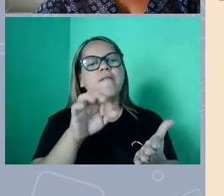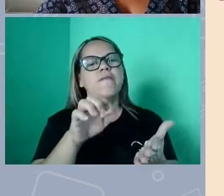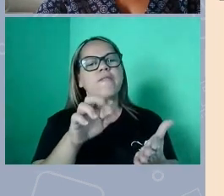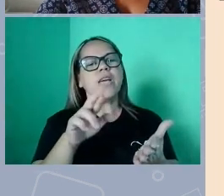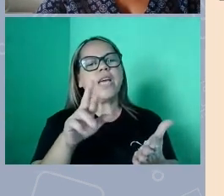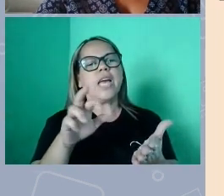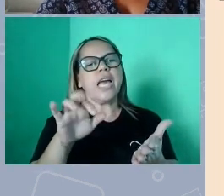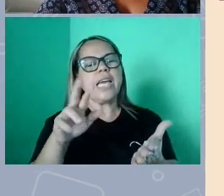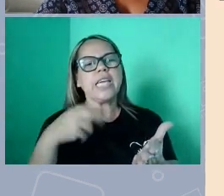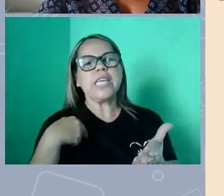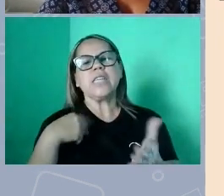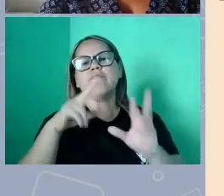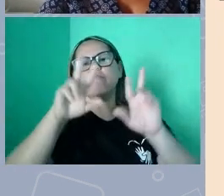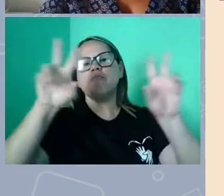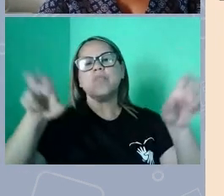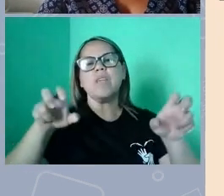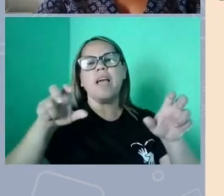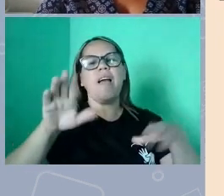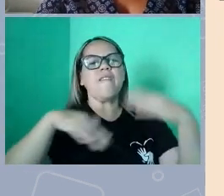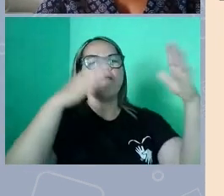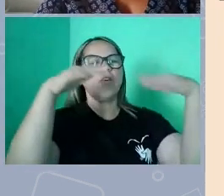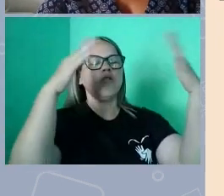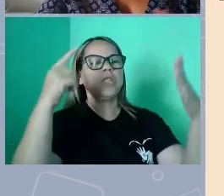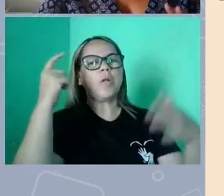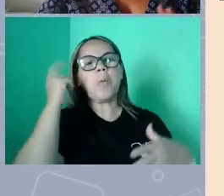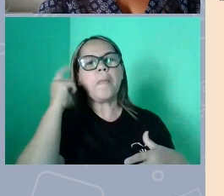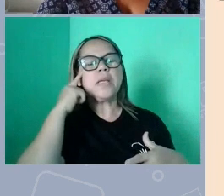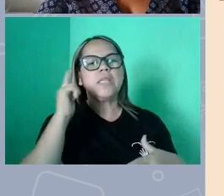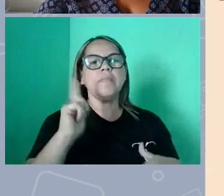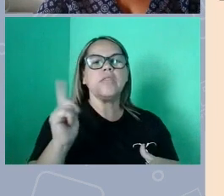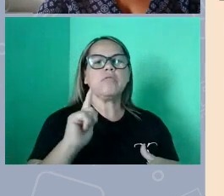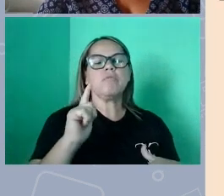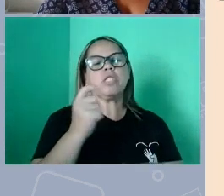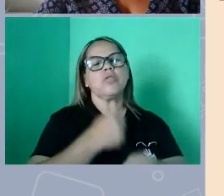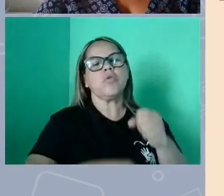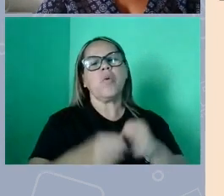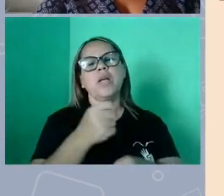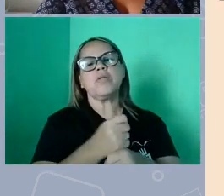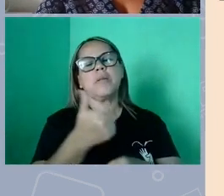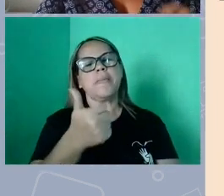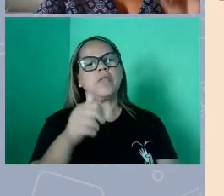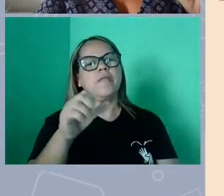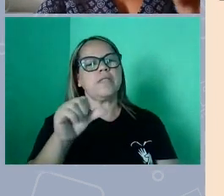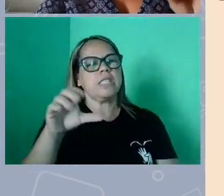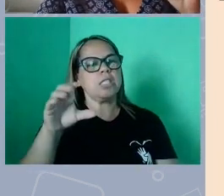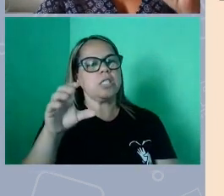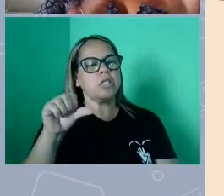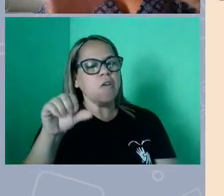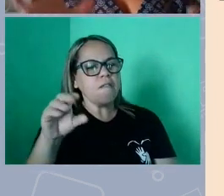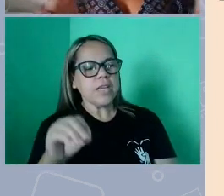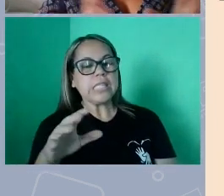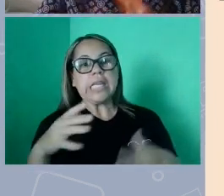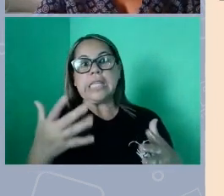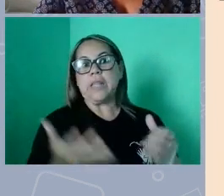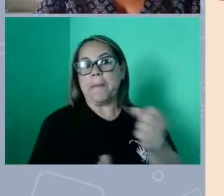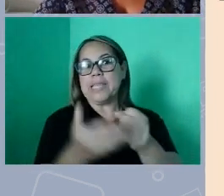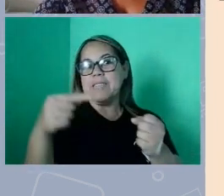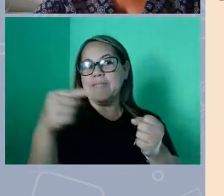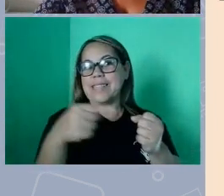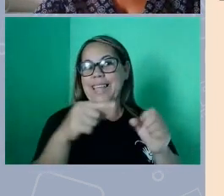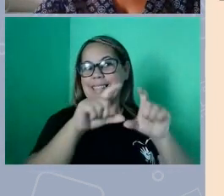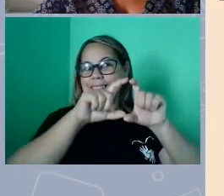evolução do pensamento geográfico do ano de 1990 então com base nesse trecho